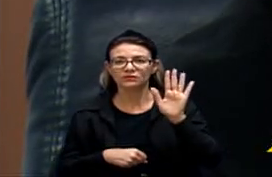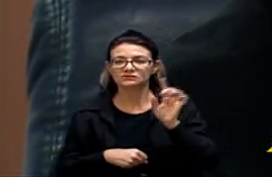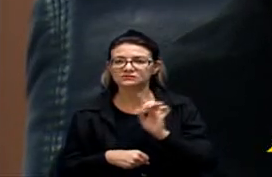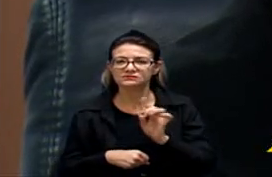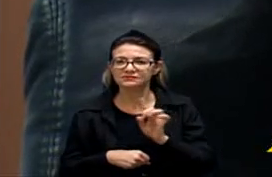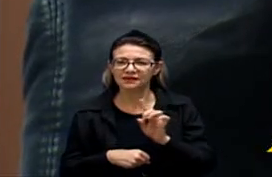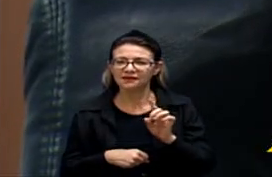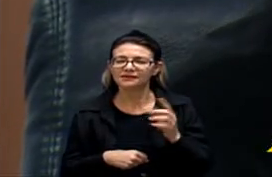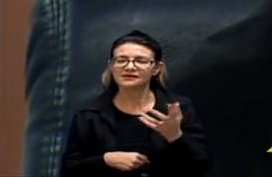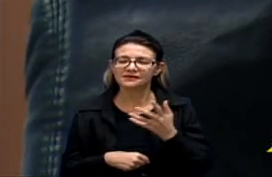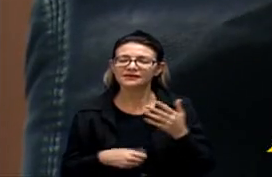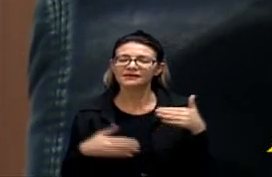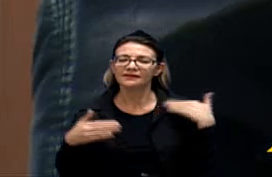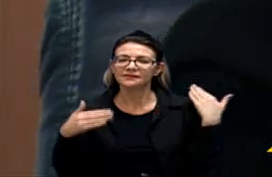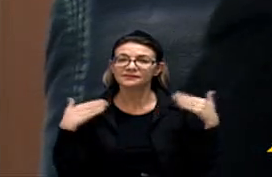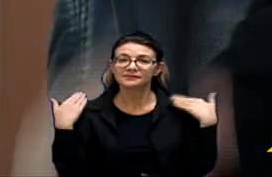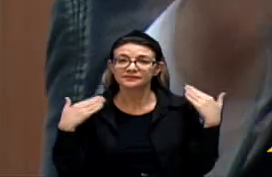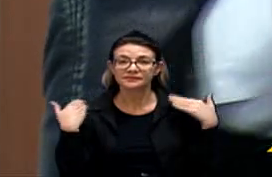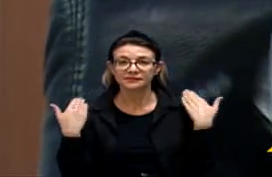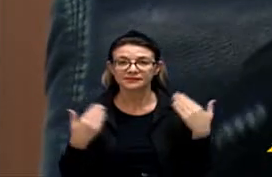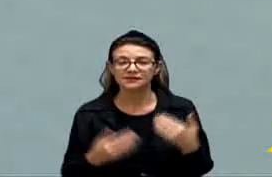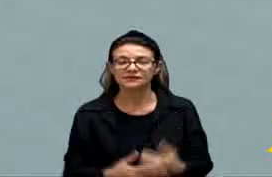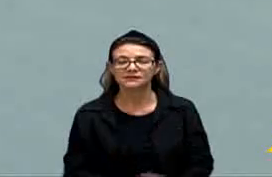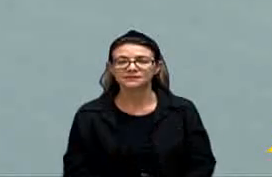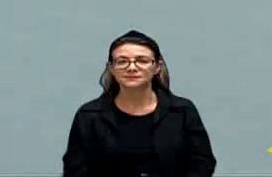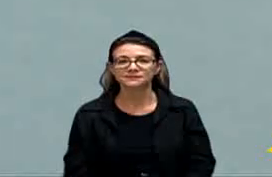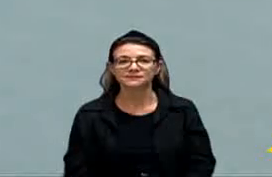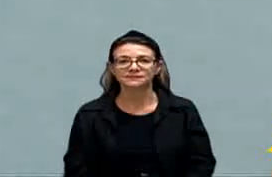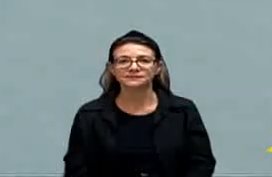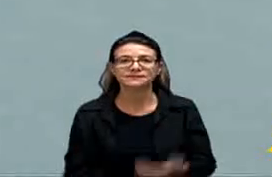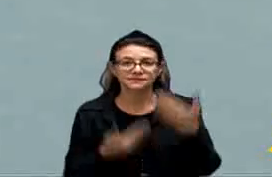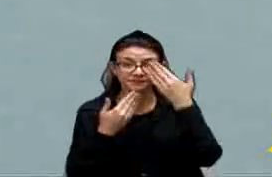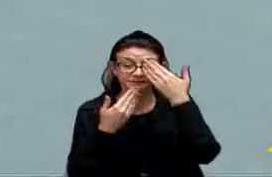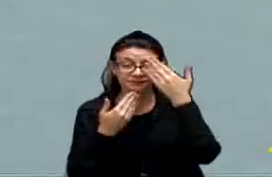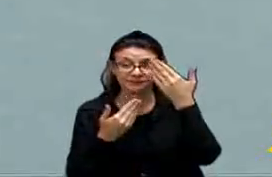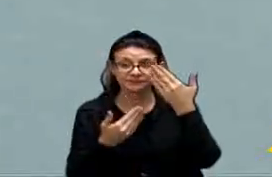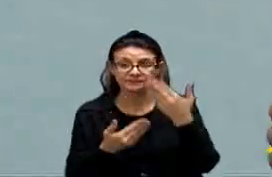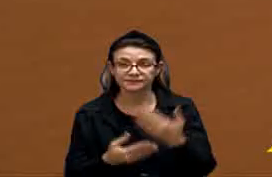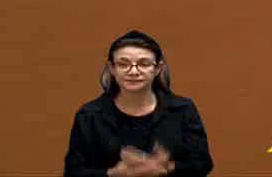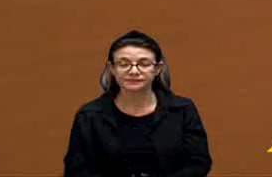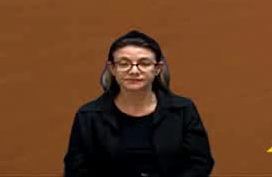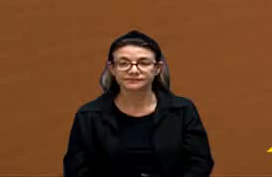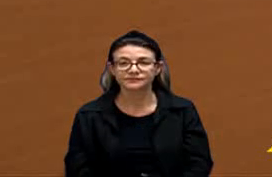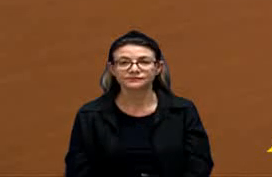a troco de que não sabemos Obrigada Vereador Obrigada vereadora